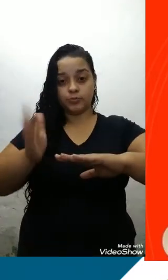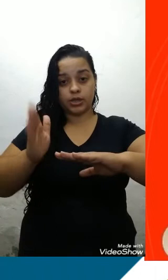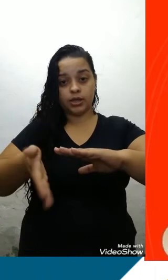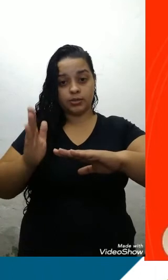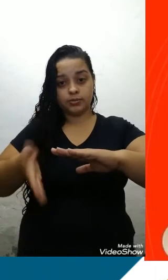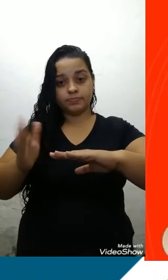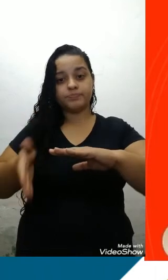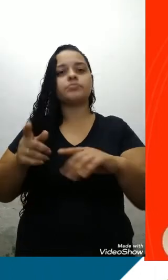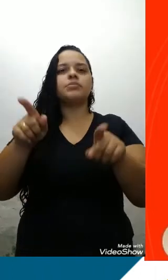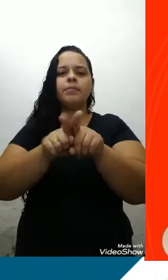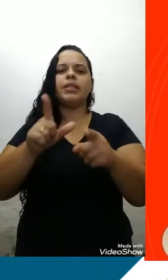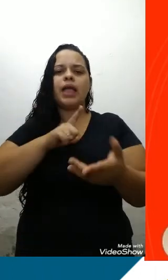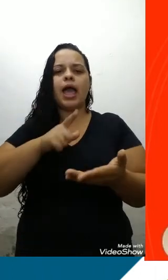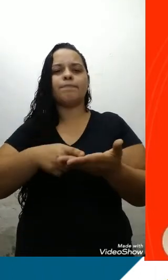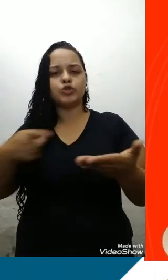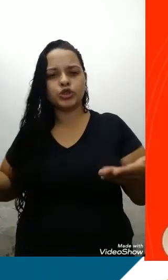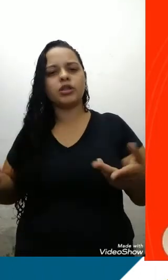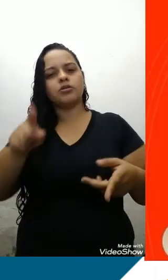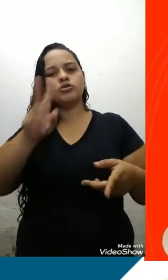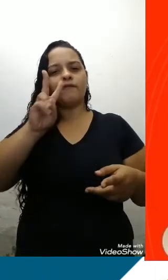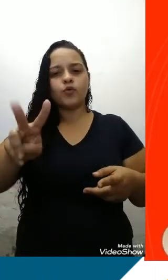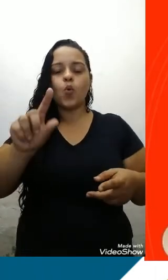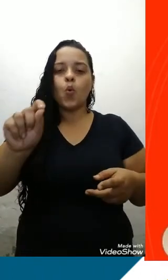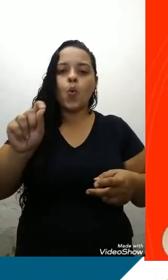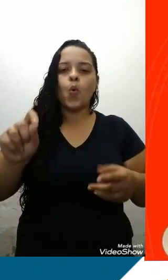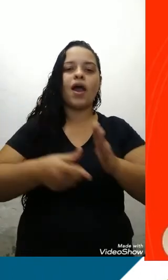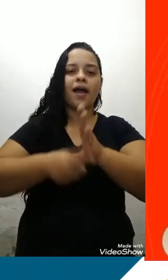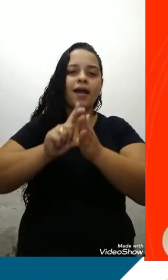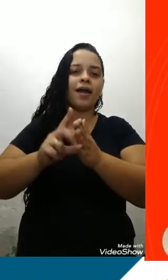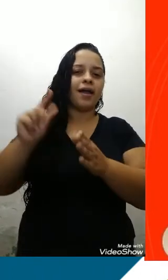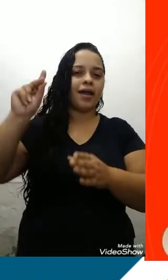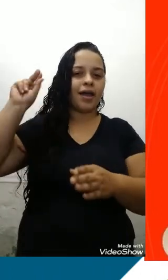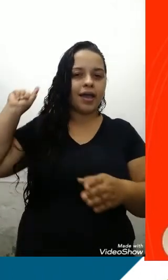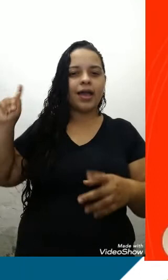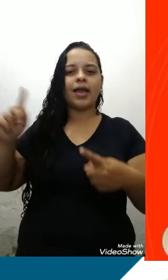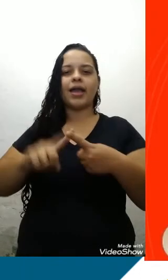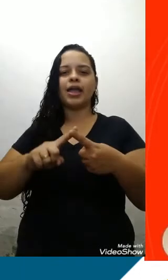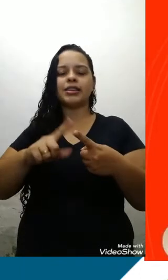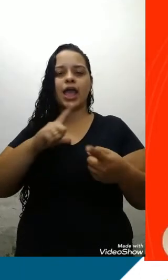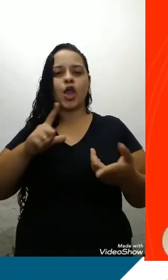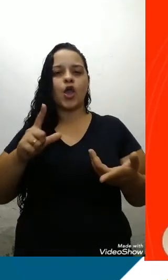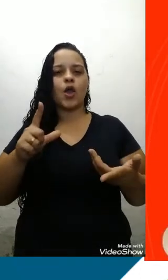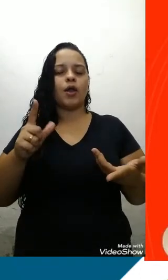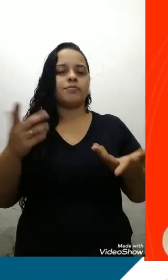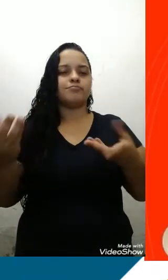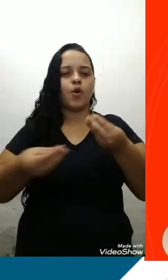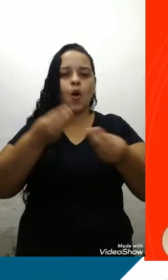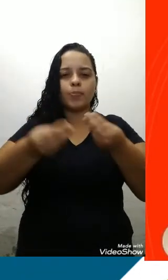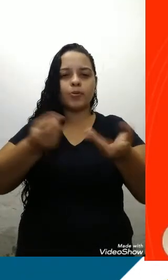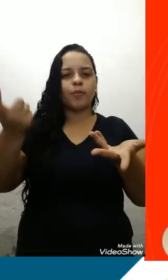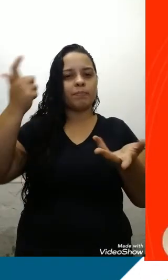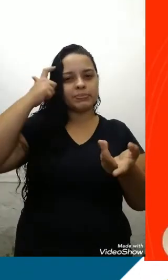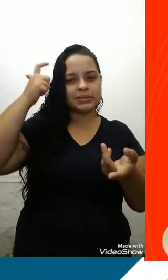e também já leu na apostila, que está ligado àquela releitura das obras greco-romanas, uma releitura